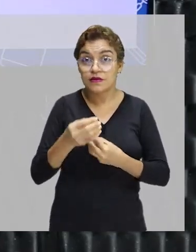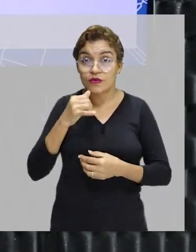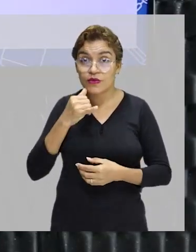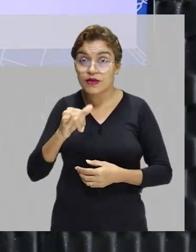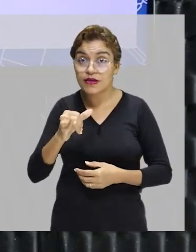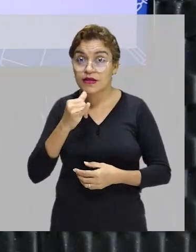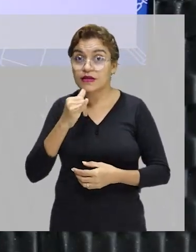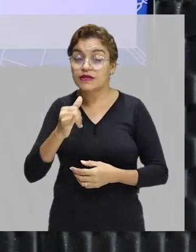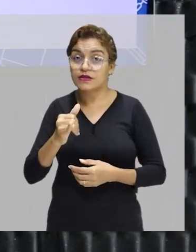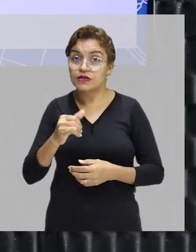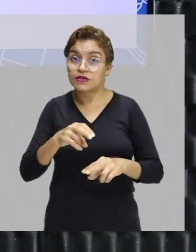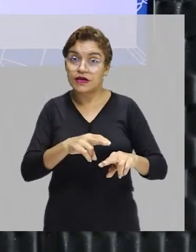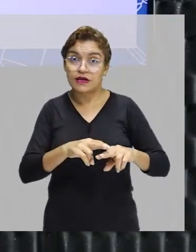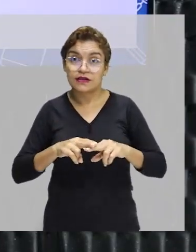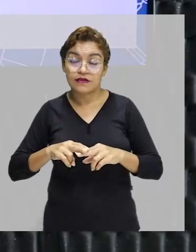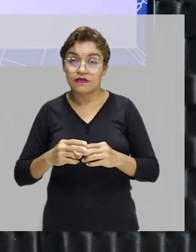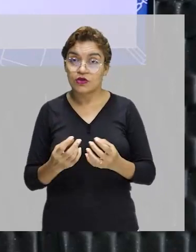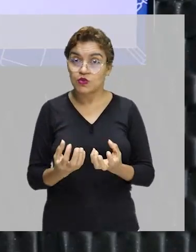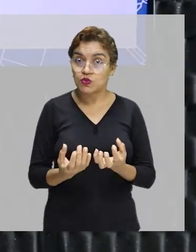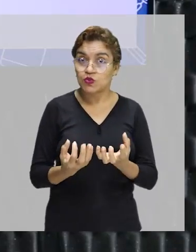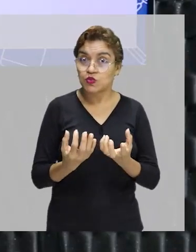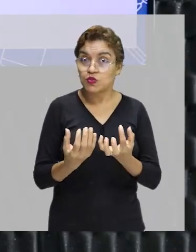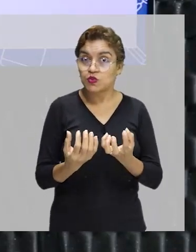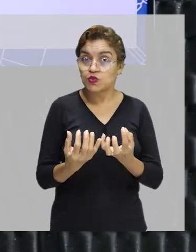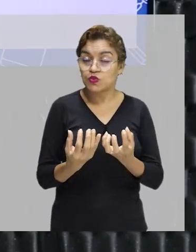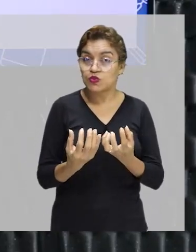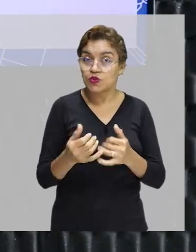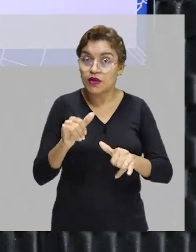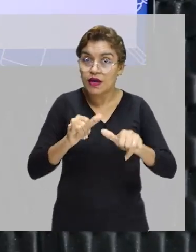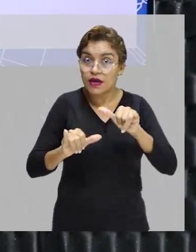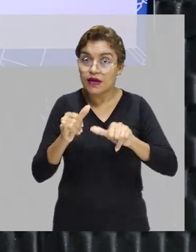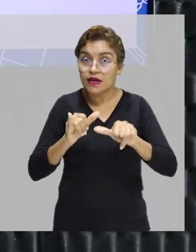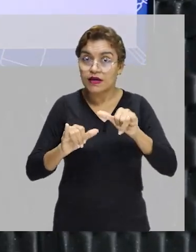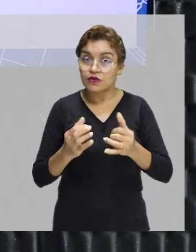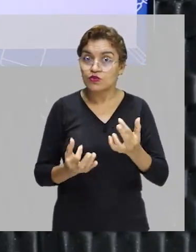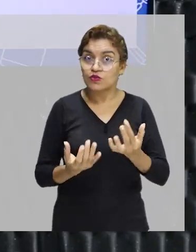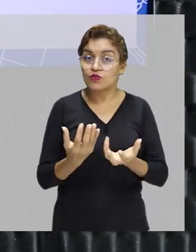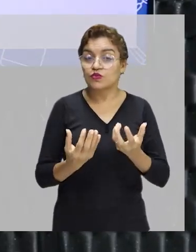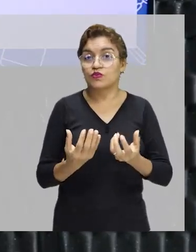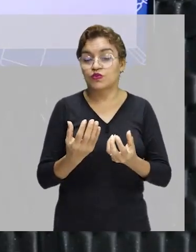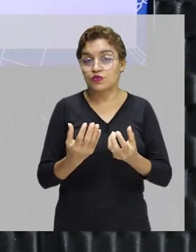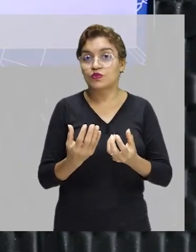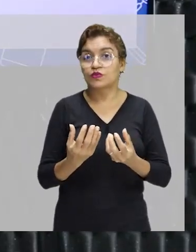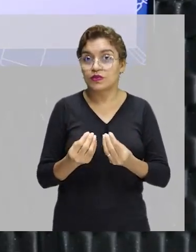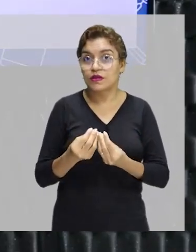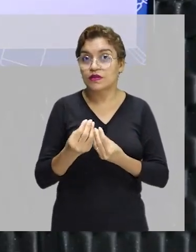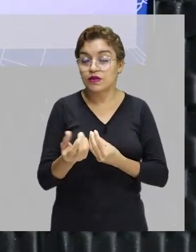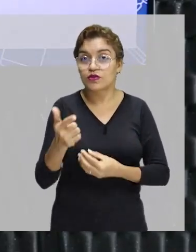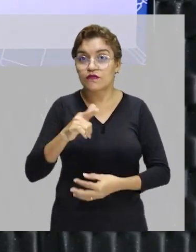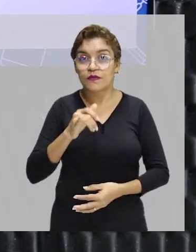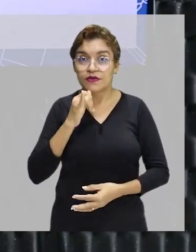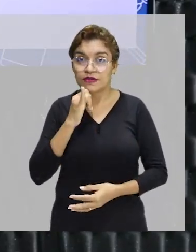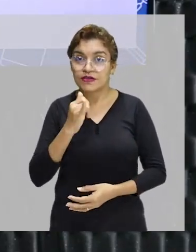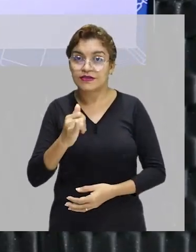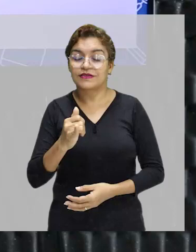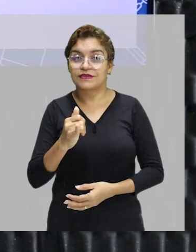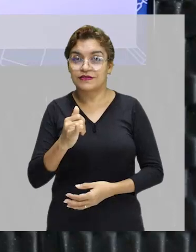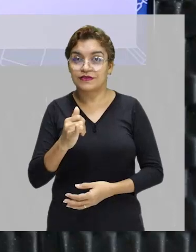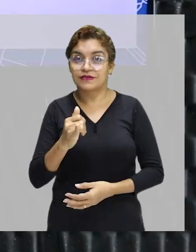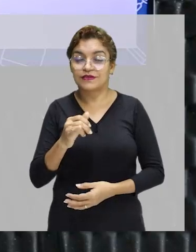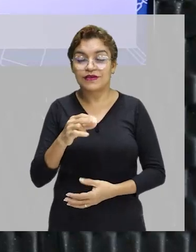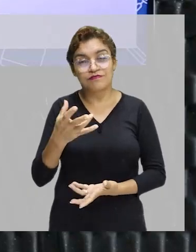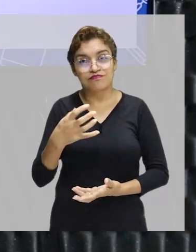através da queima, né, através daquela reação de combustão, devolvendo essa energia na forma de